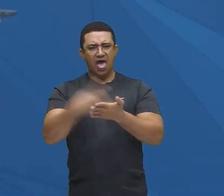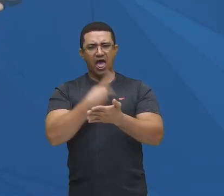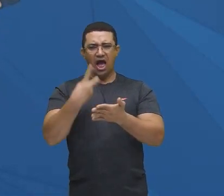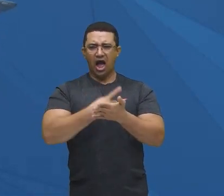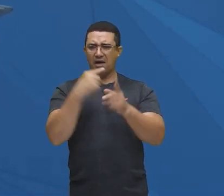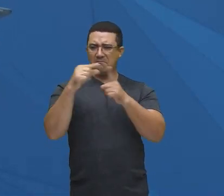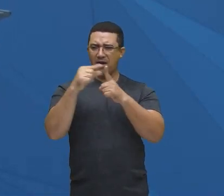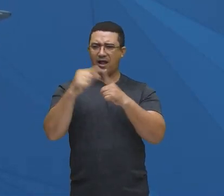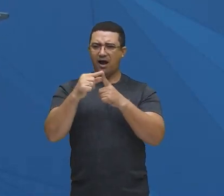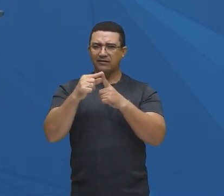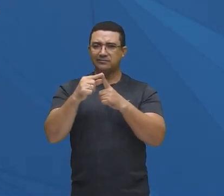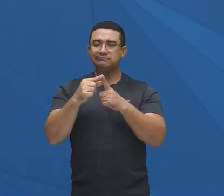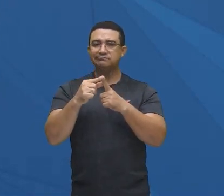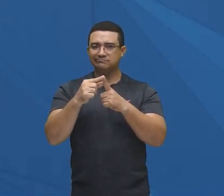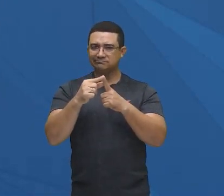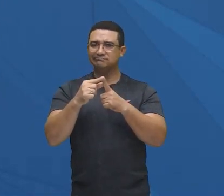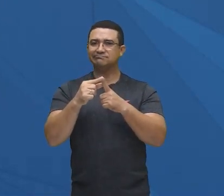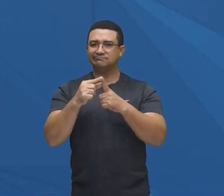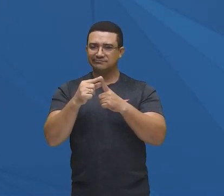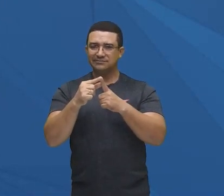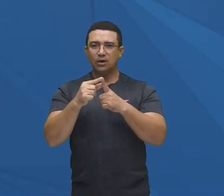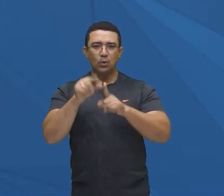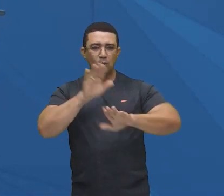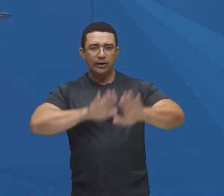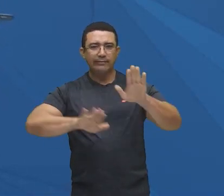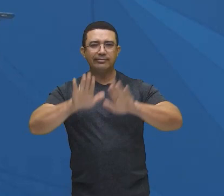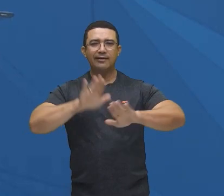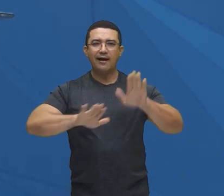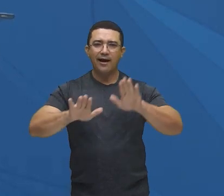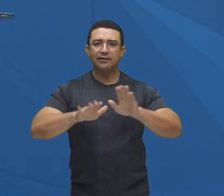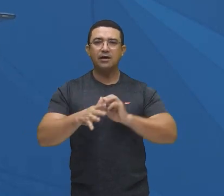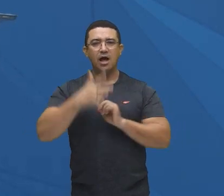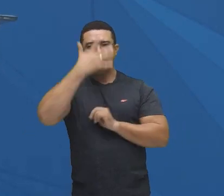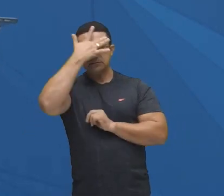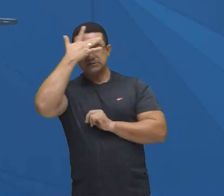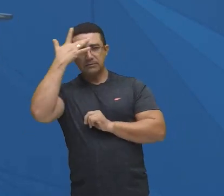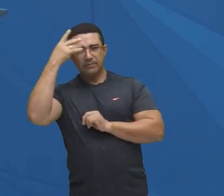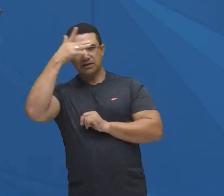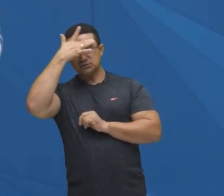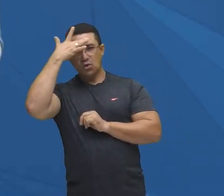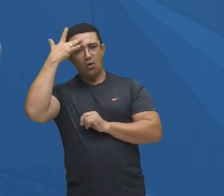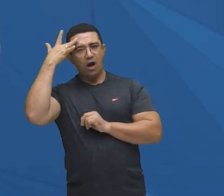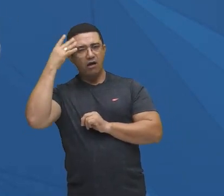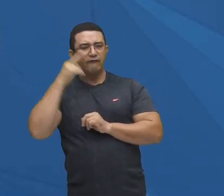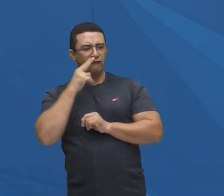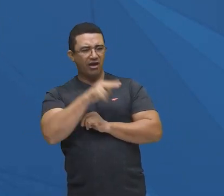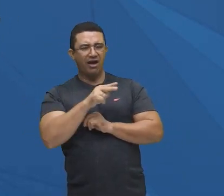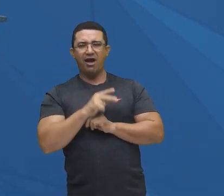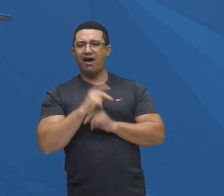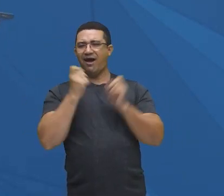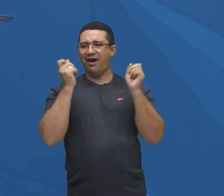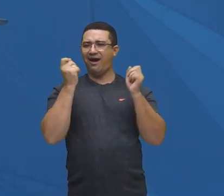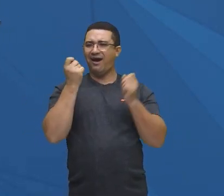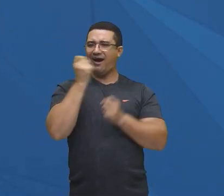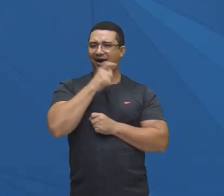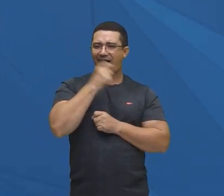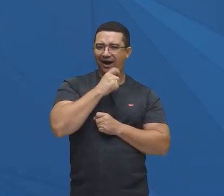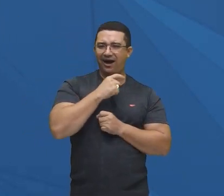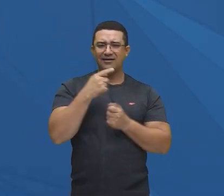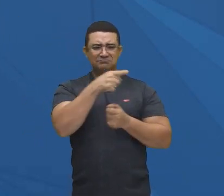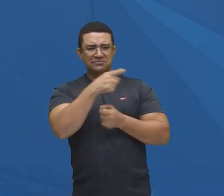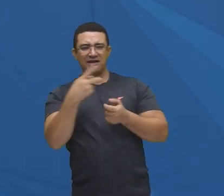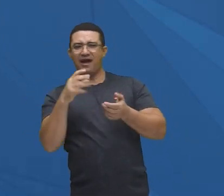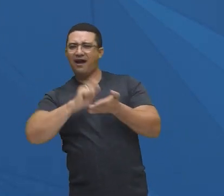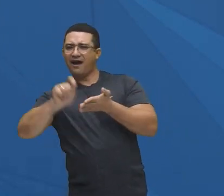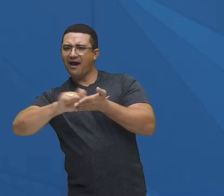né? Pode ser que o corretor automático ali, né, pregue uma piadinha com a gente. Não acredite em todas as mensagens que